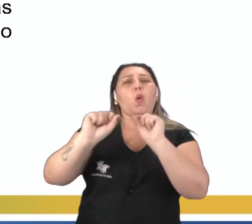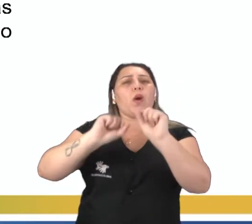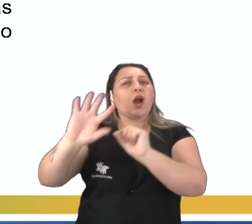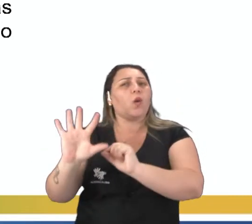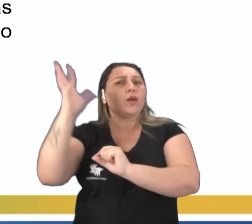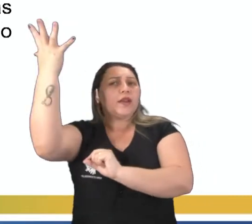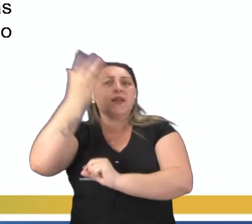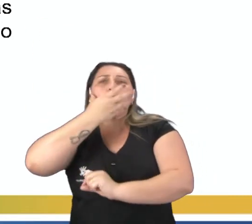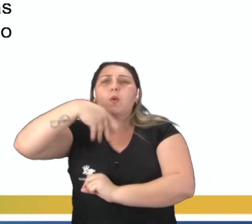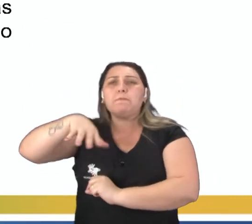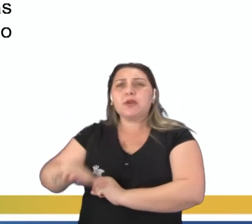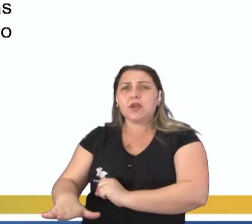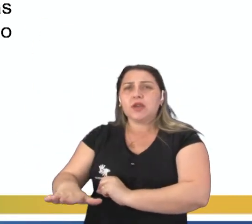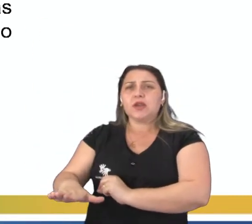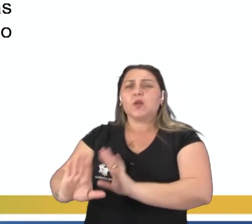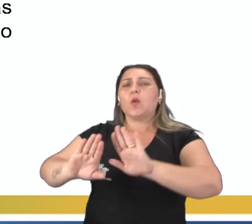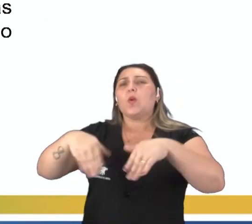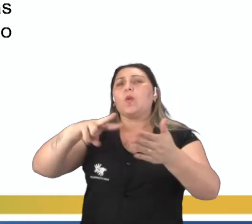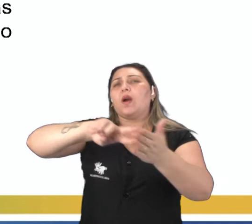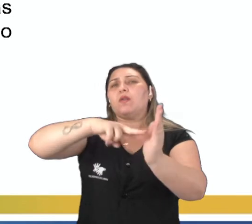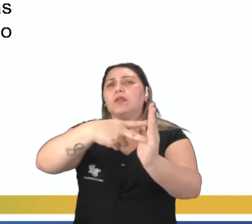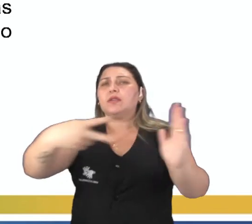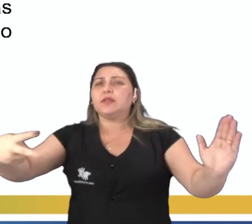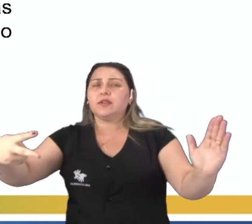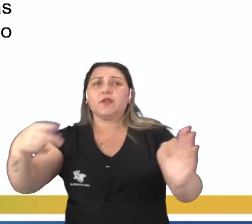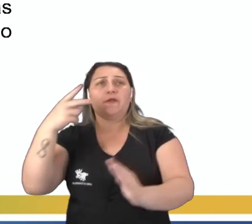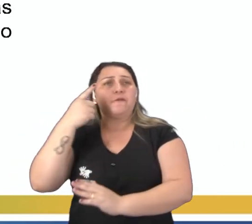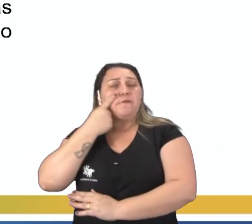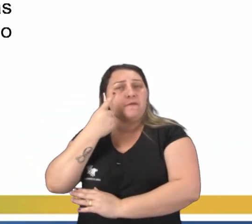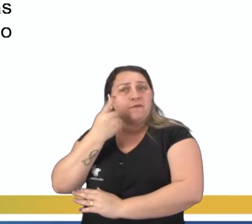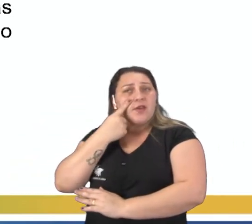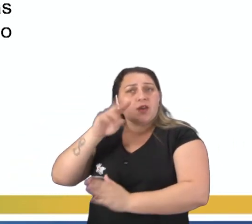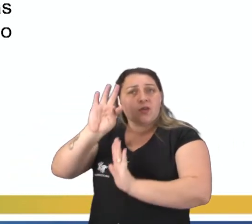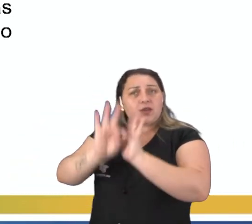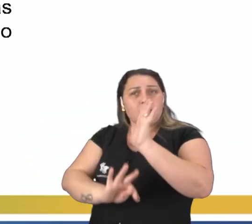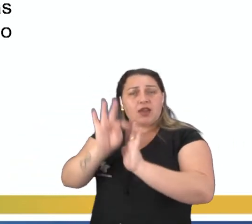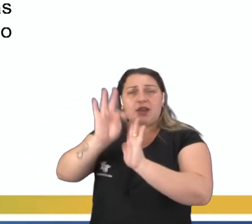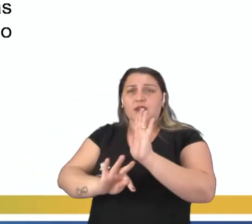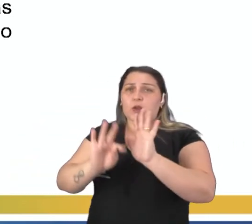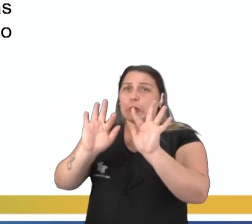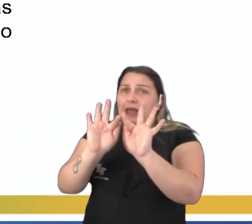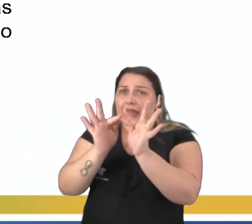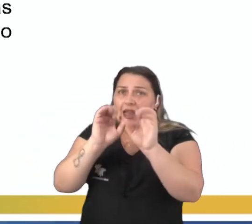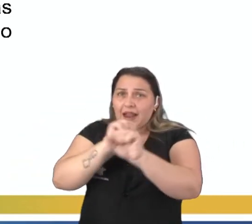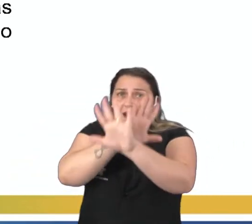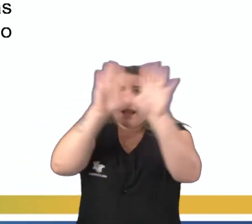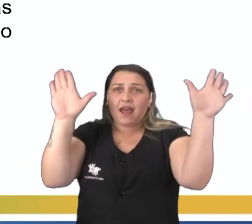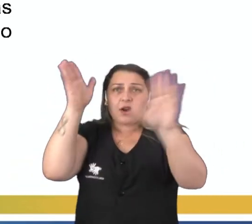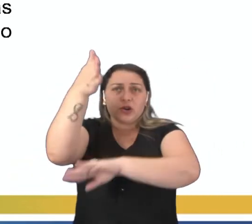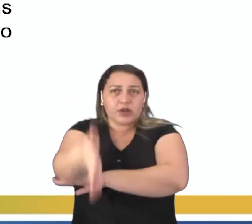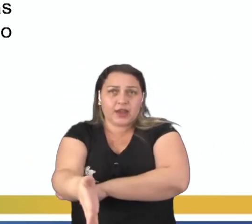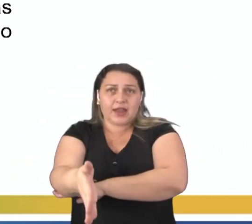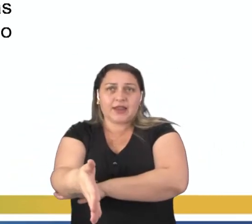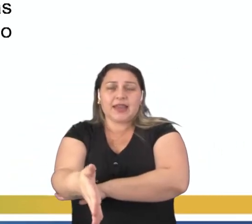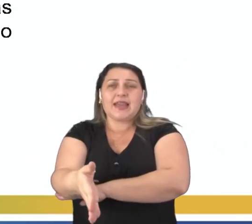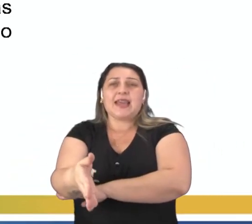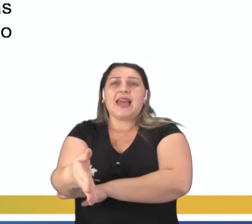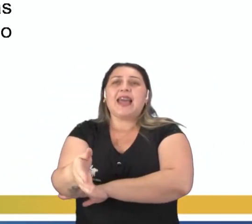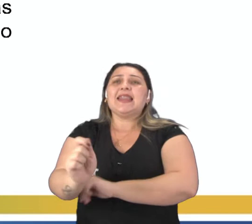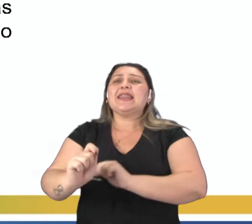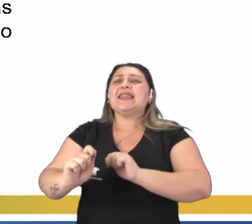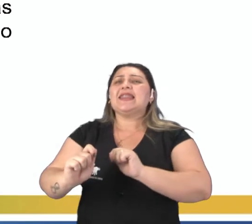aconteceu com aquele moleque? Qual é a interpretação? Veja que o texto ele não é explícito, ele não é direto. Ele te dá